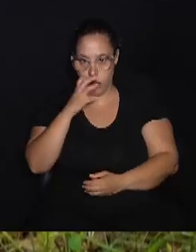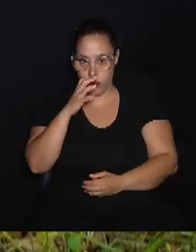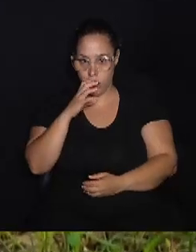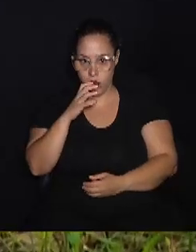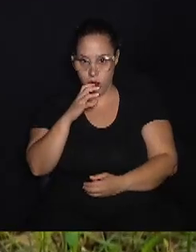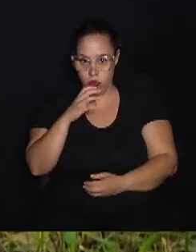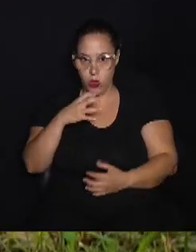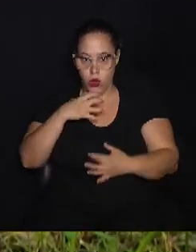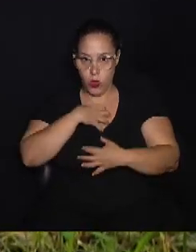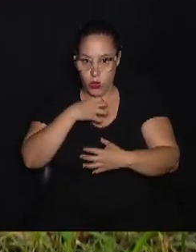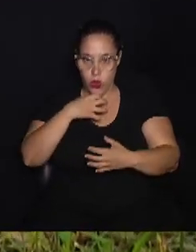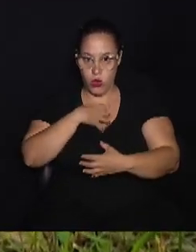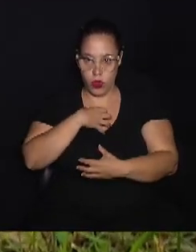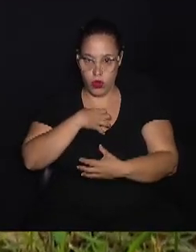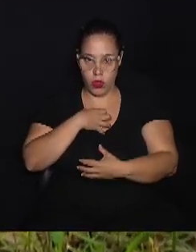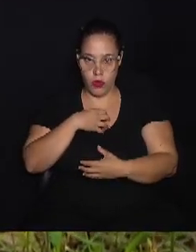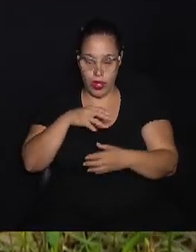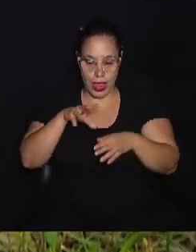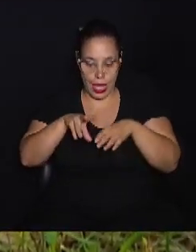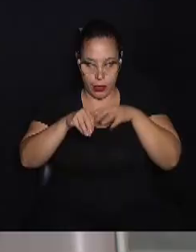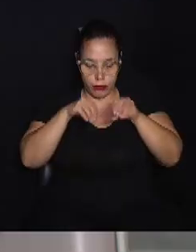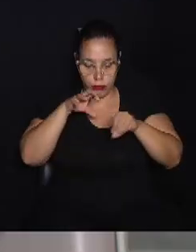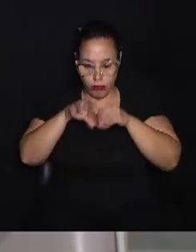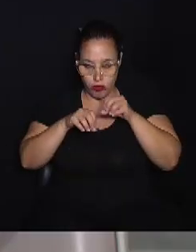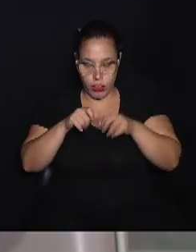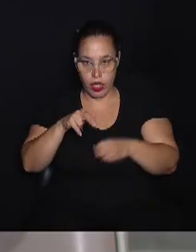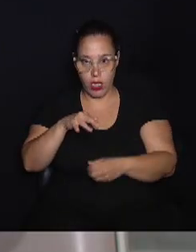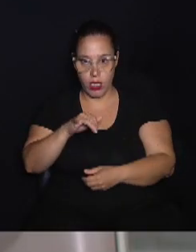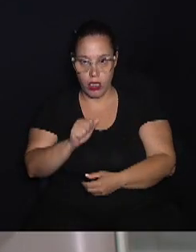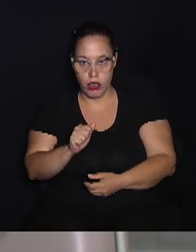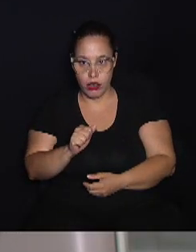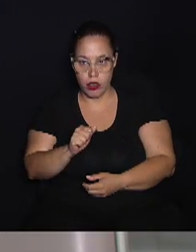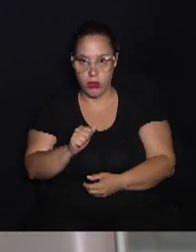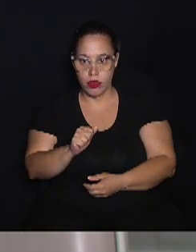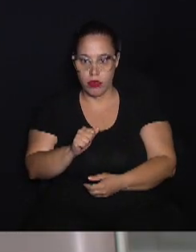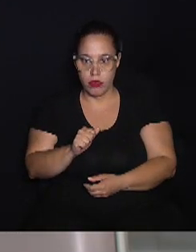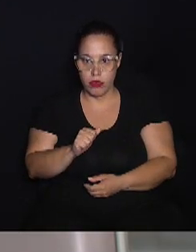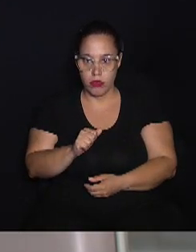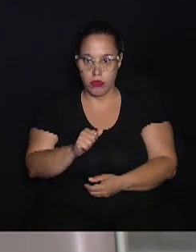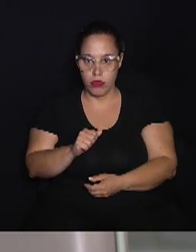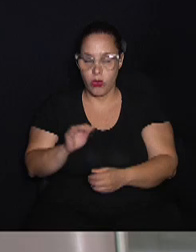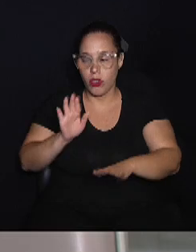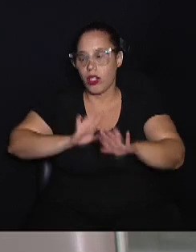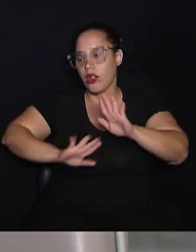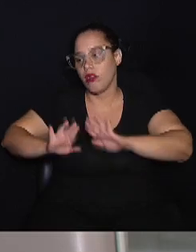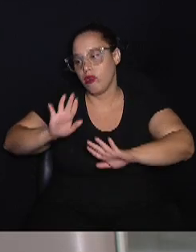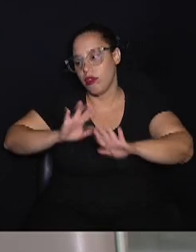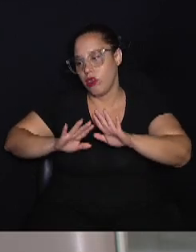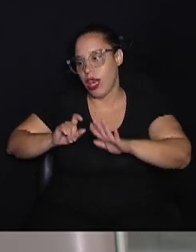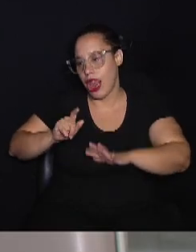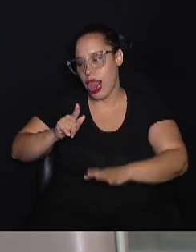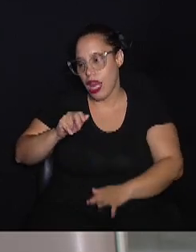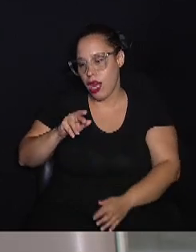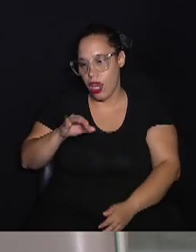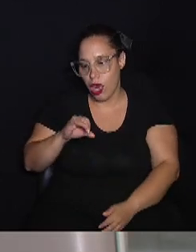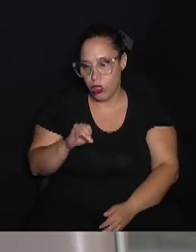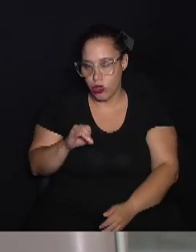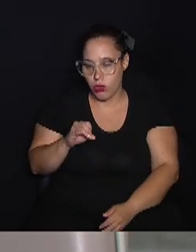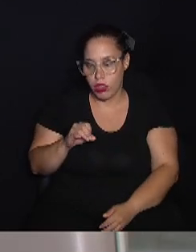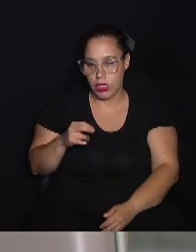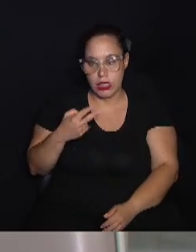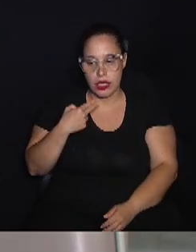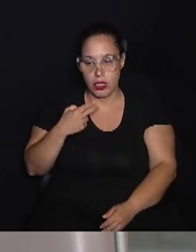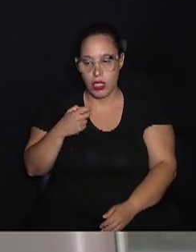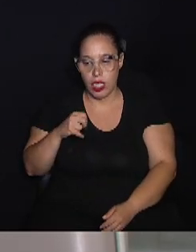porque pelo instinto costumam comer plantas e grama pros tutores terem um pouquinho de Cuidado então Lírio comigo ninguém pode